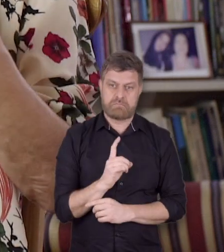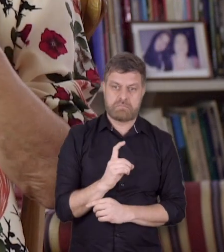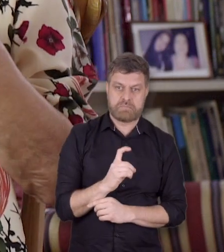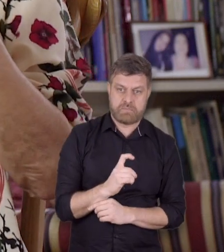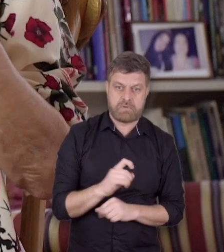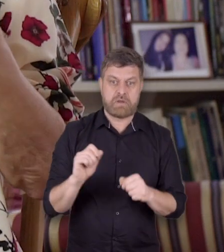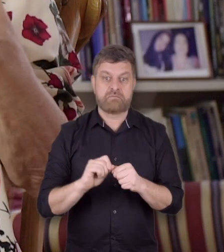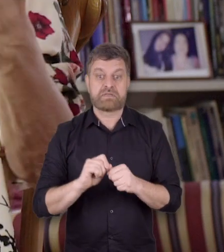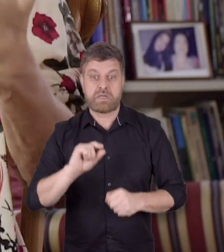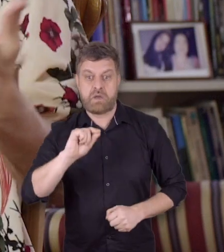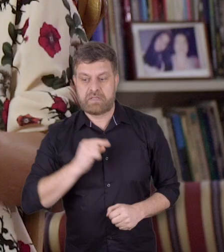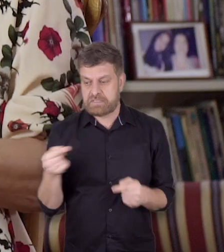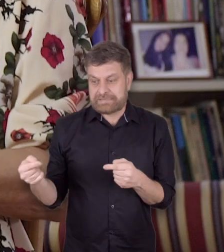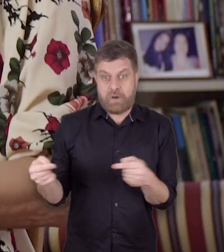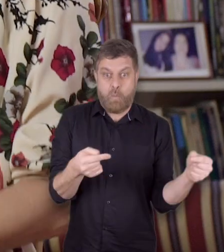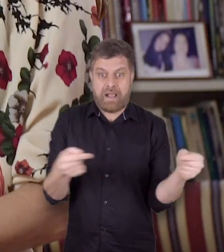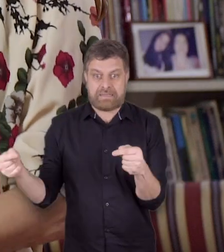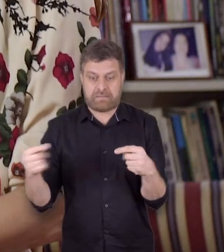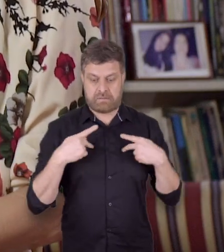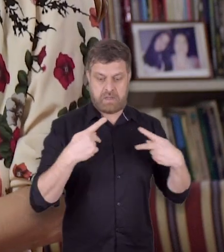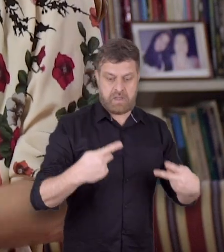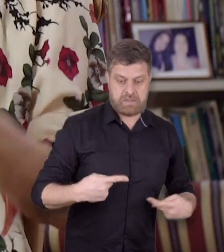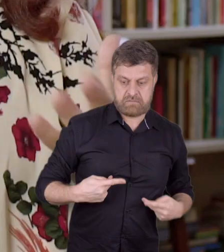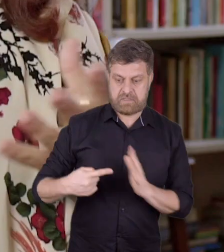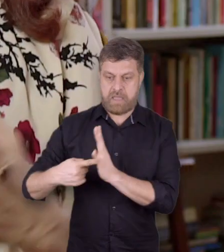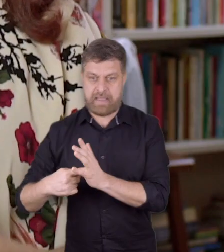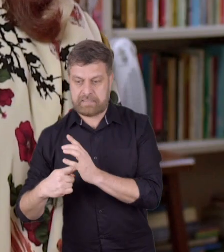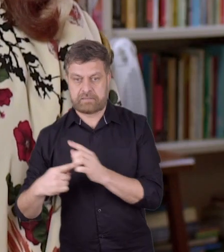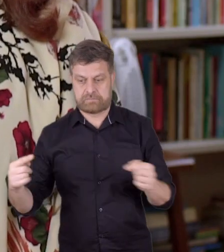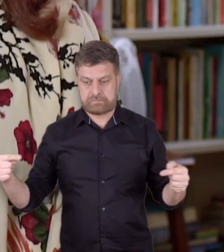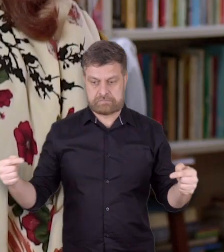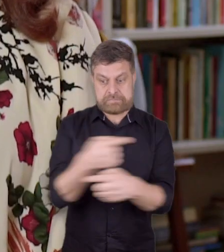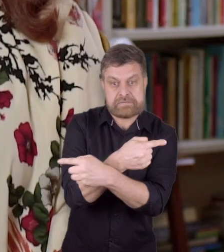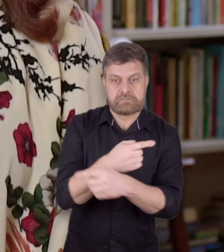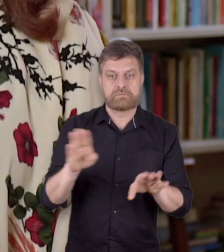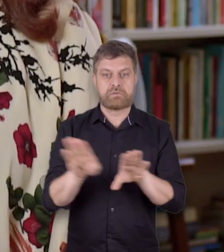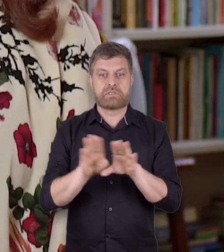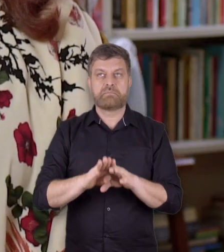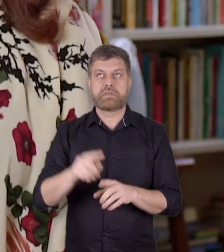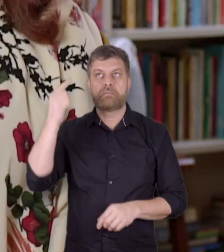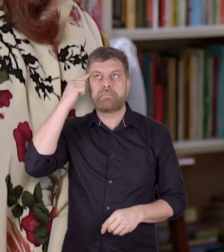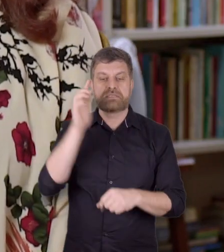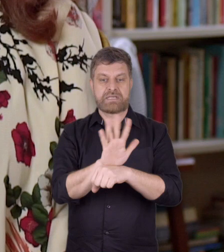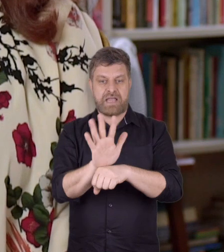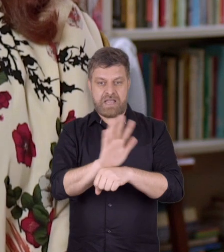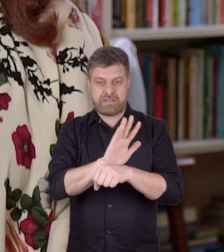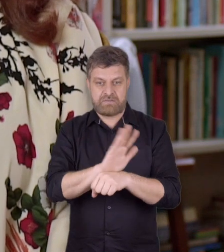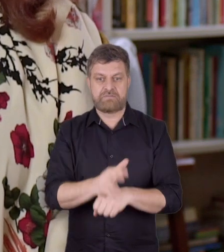exerciam um certo antagonismo com o ser humano. Ou então pensam naquele filme